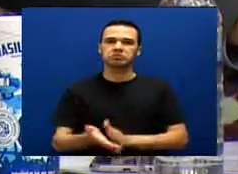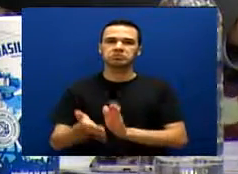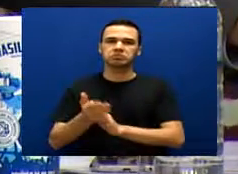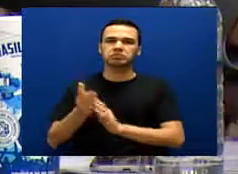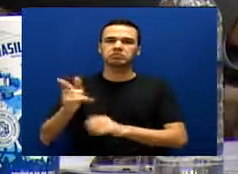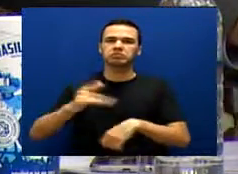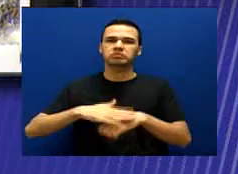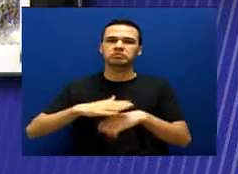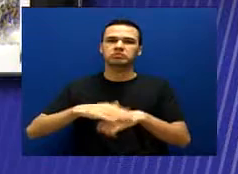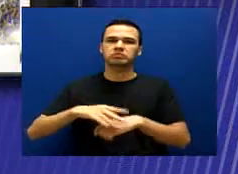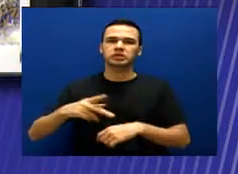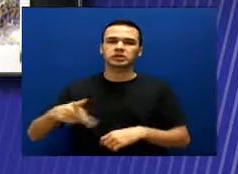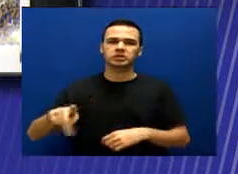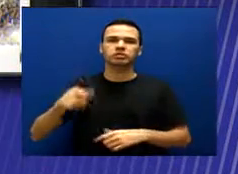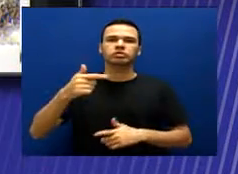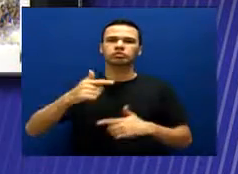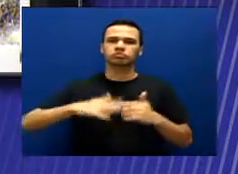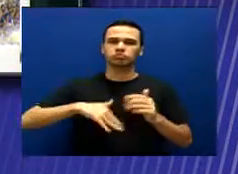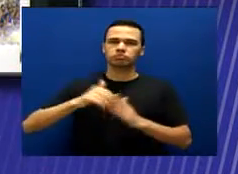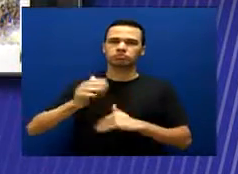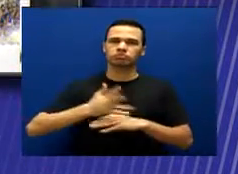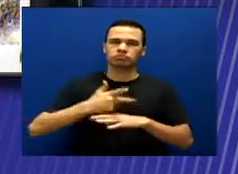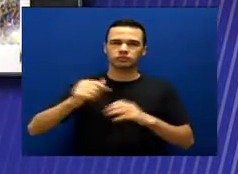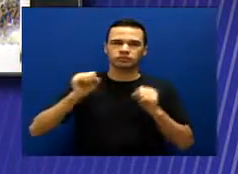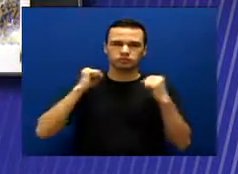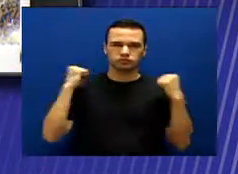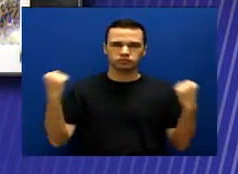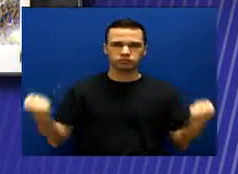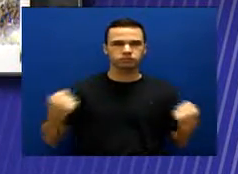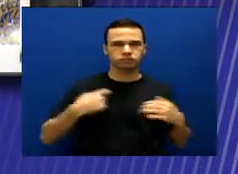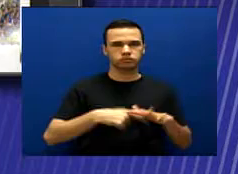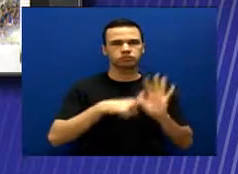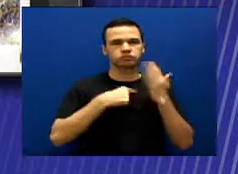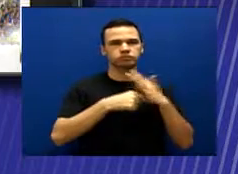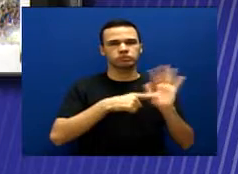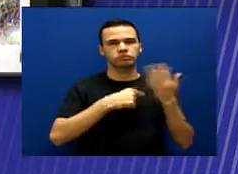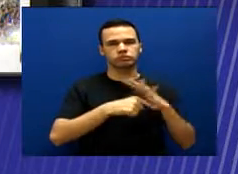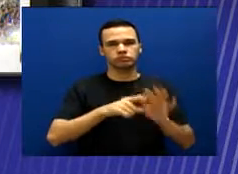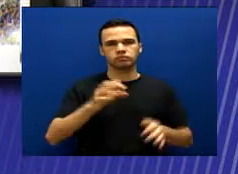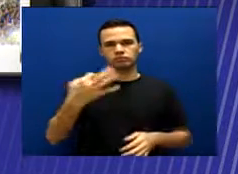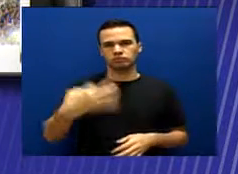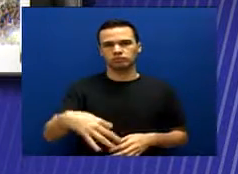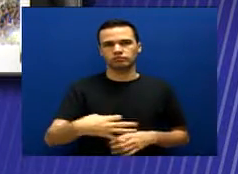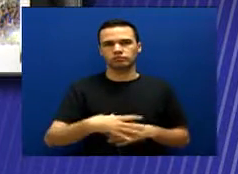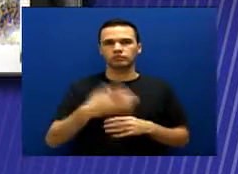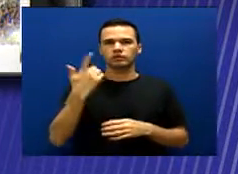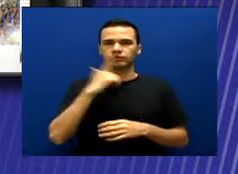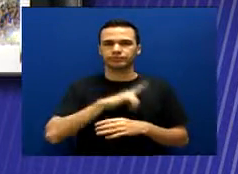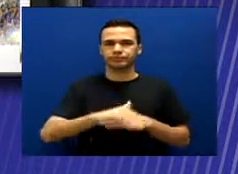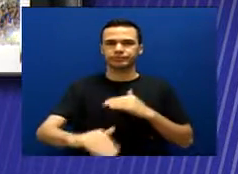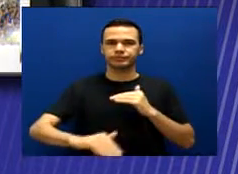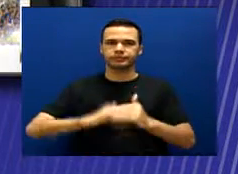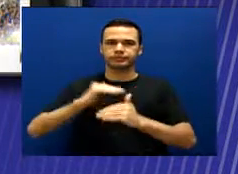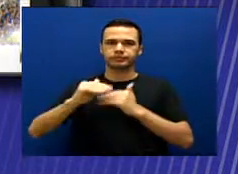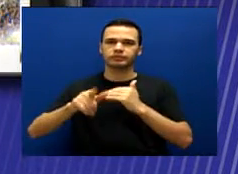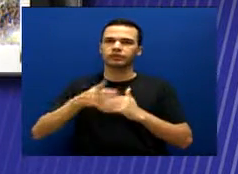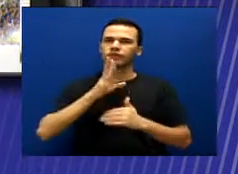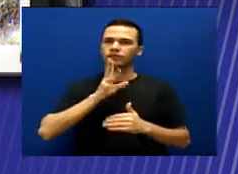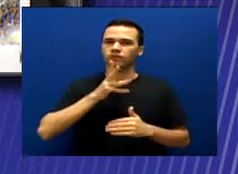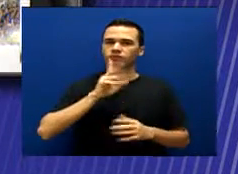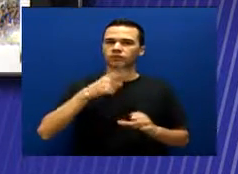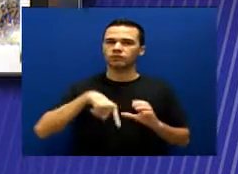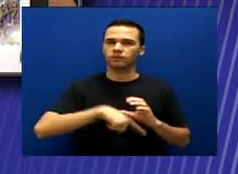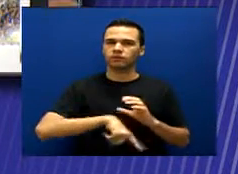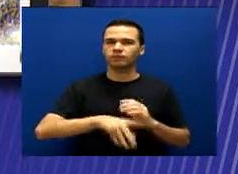cresceu. Todos, na diversidade eles aprenderam a crescer ali, a unir, né, com essa junção. Concordo com você, Fausto. Você conhece o São Bento como poucos, Fausto.